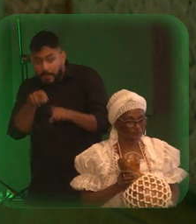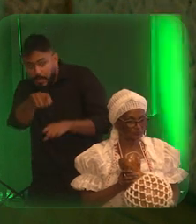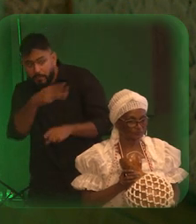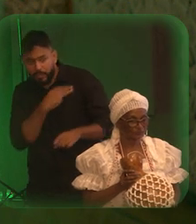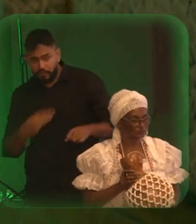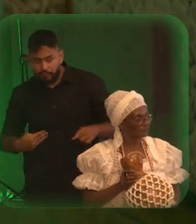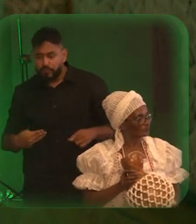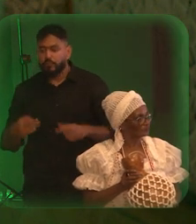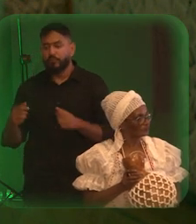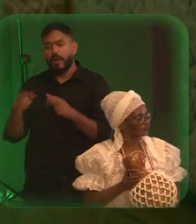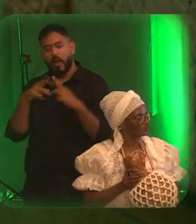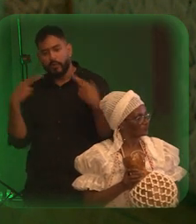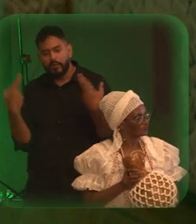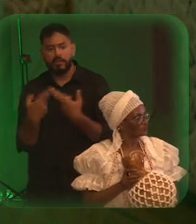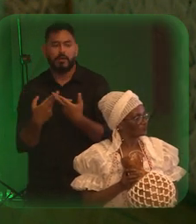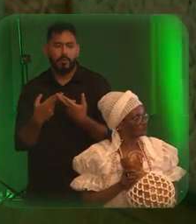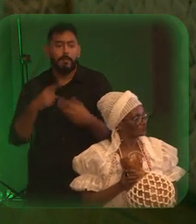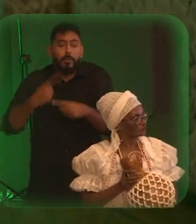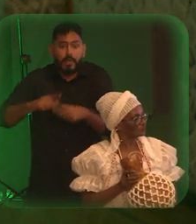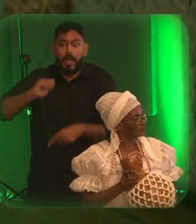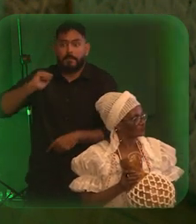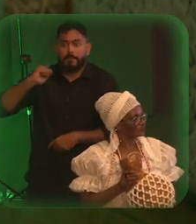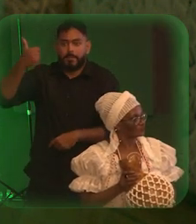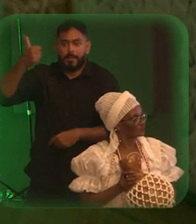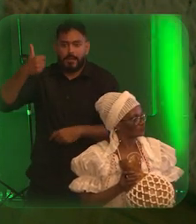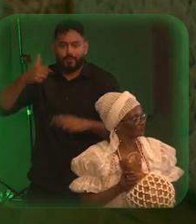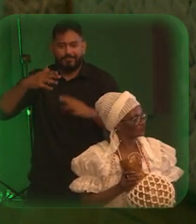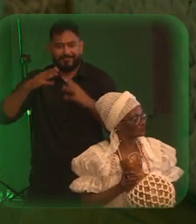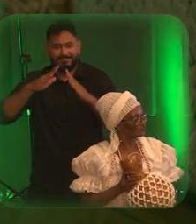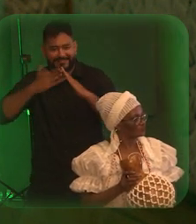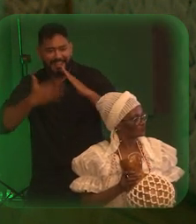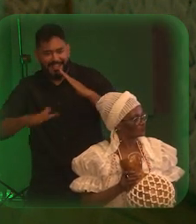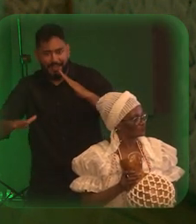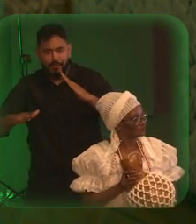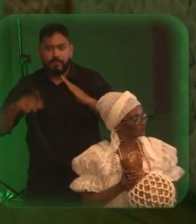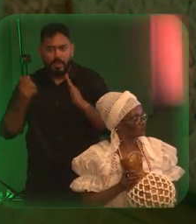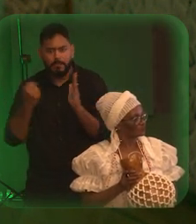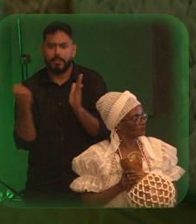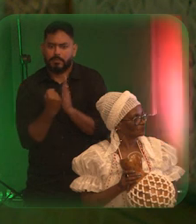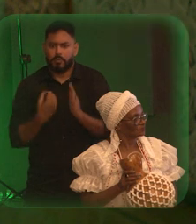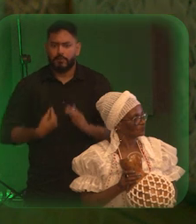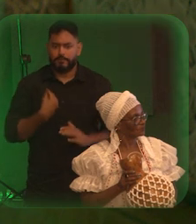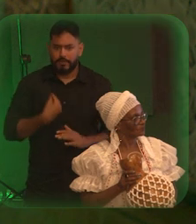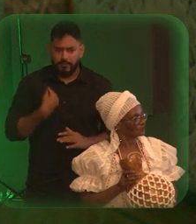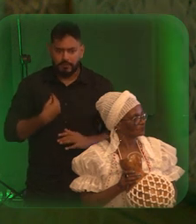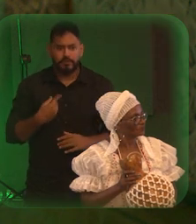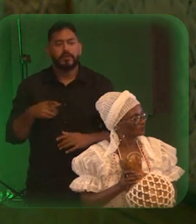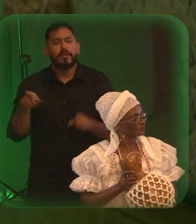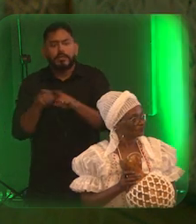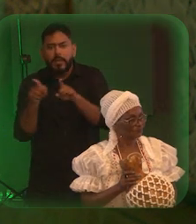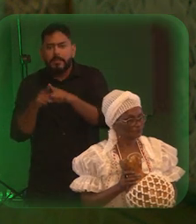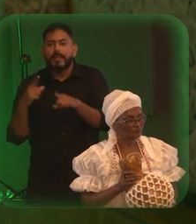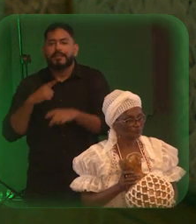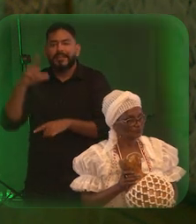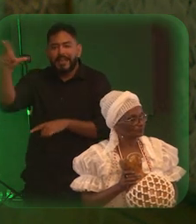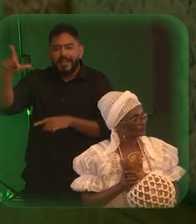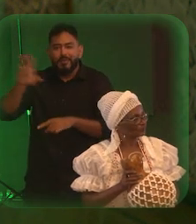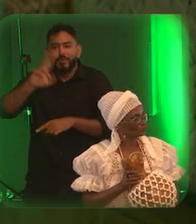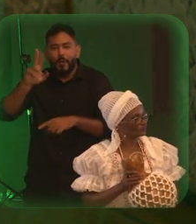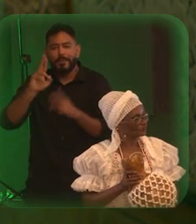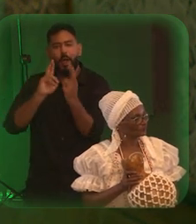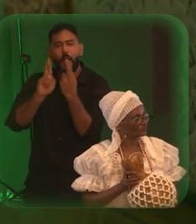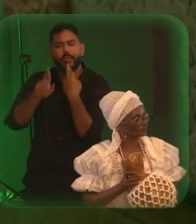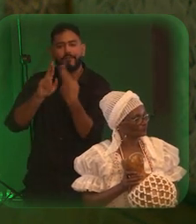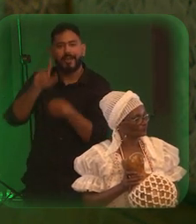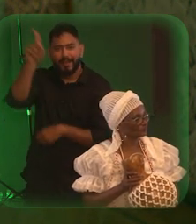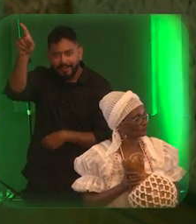concerner ao primeiro terreiro de Candomblé, que é patrimônio vivo, ao primeiro terreiro de Candomblé, que bota o nome no terminal, está aqui diante da